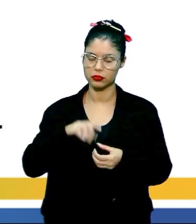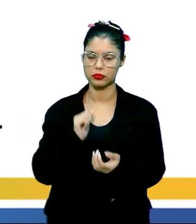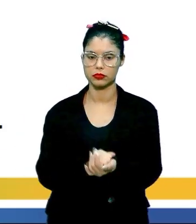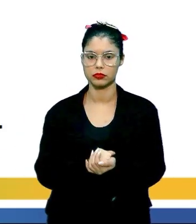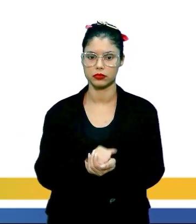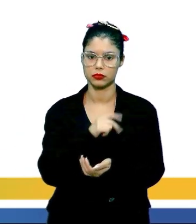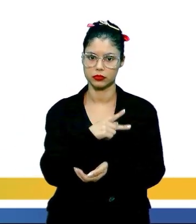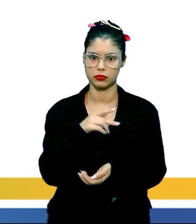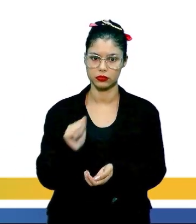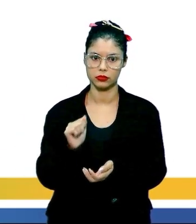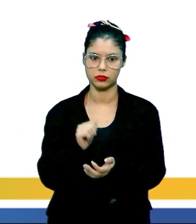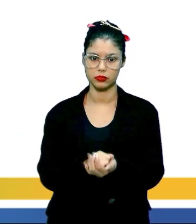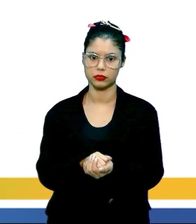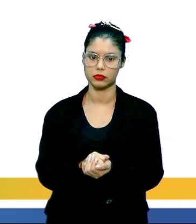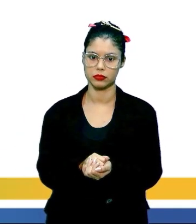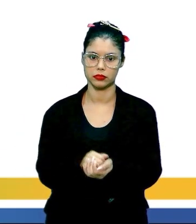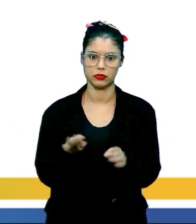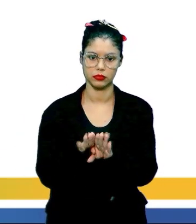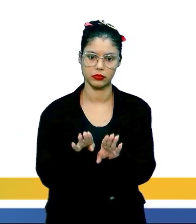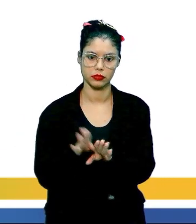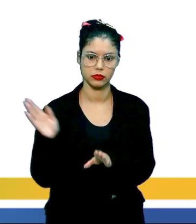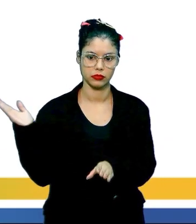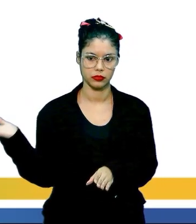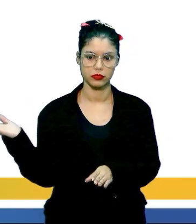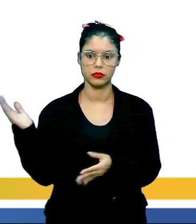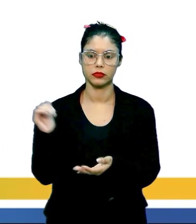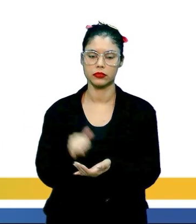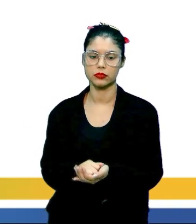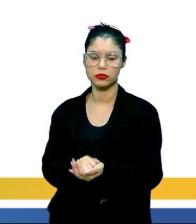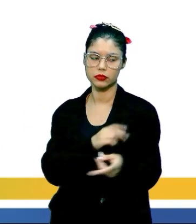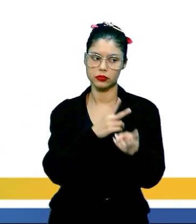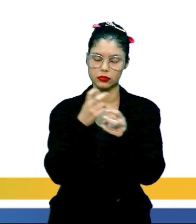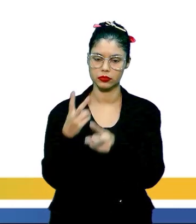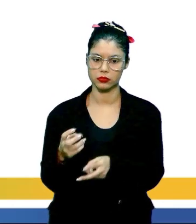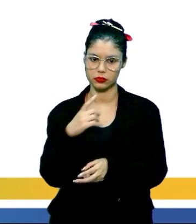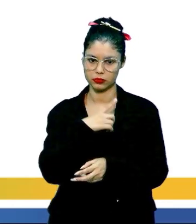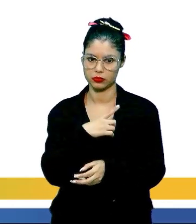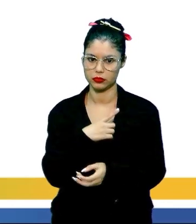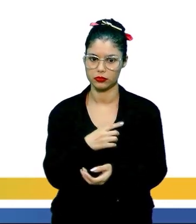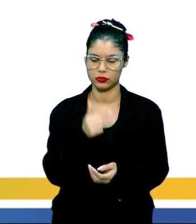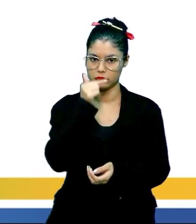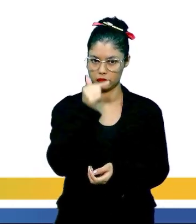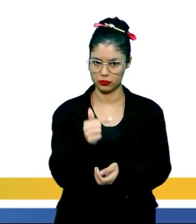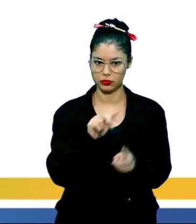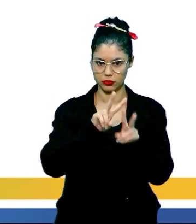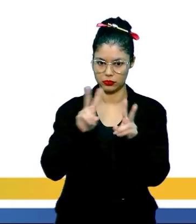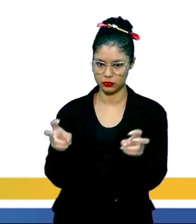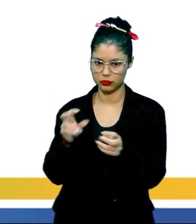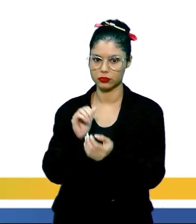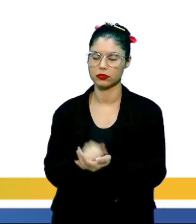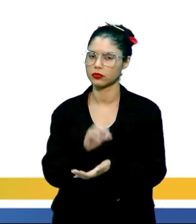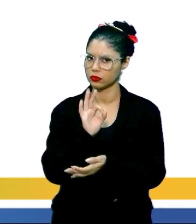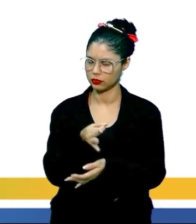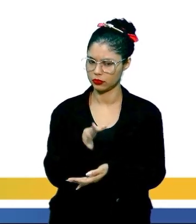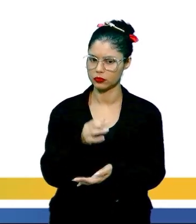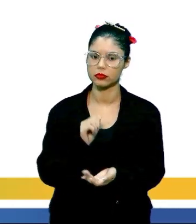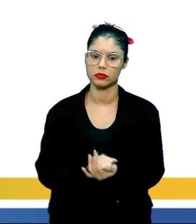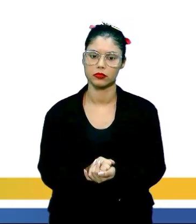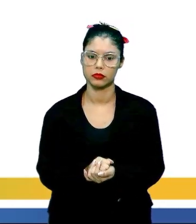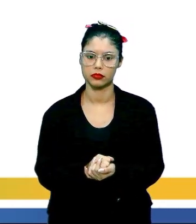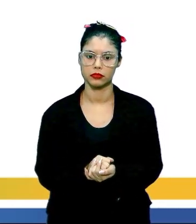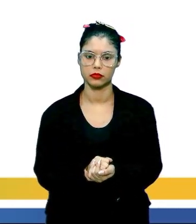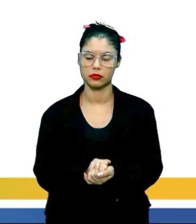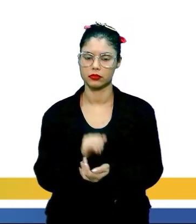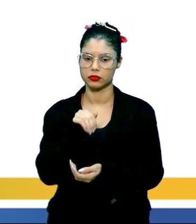PA, aqui, se eu voltar na PA, eu percebo que ela tem 7 termos, correto? O